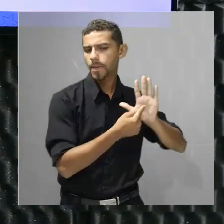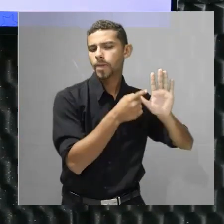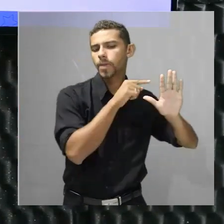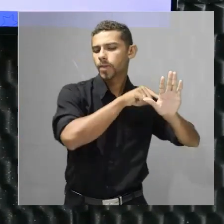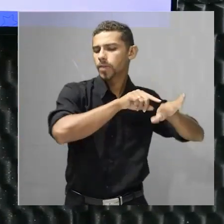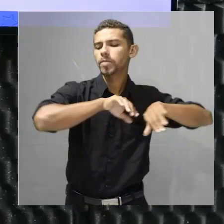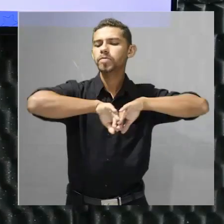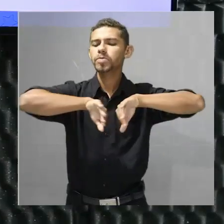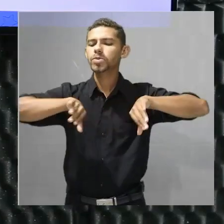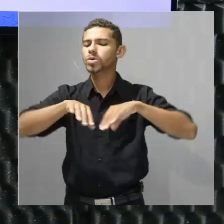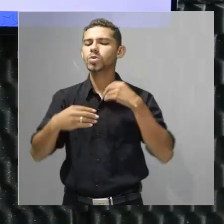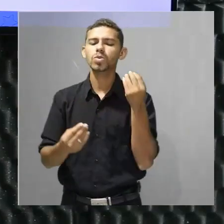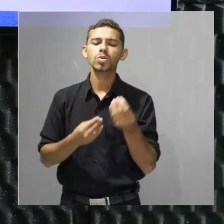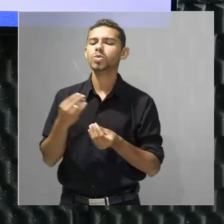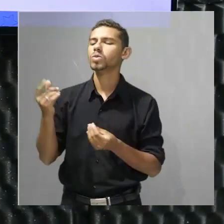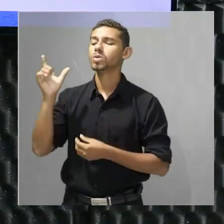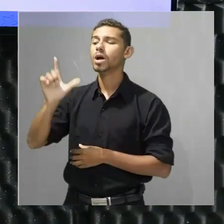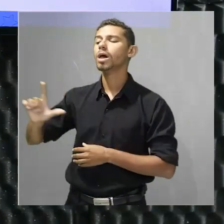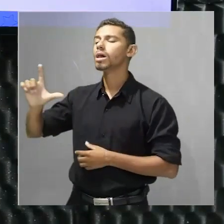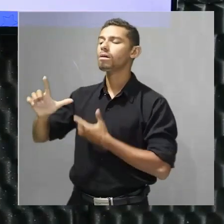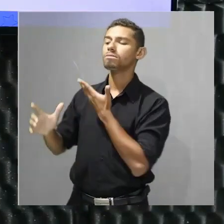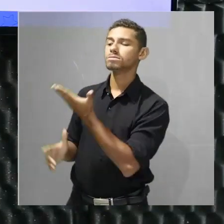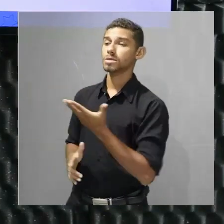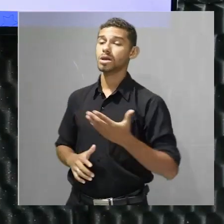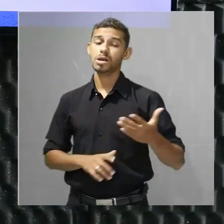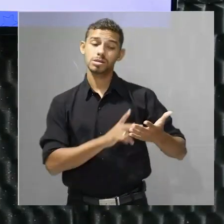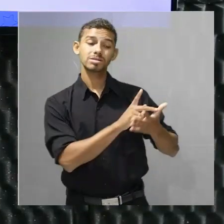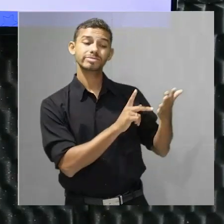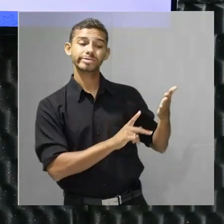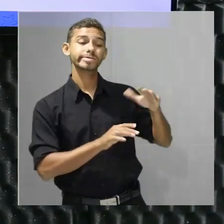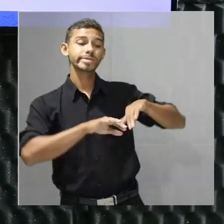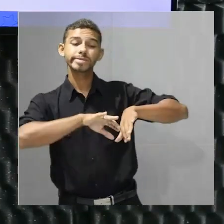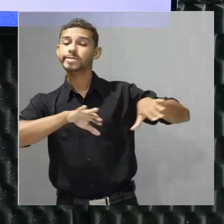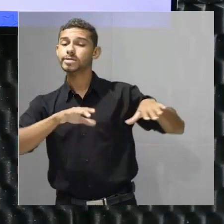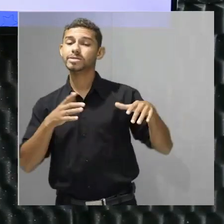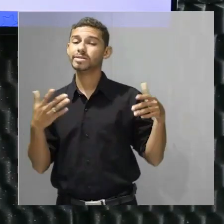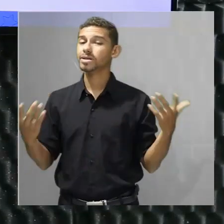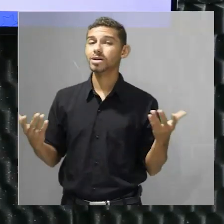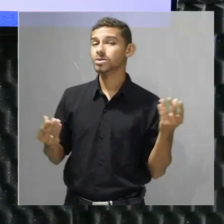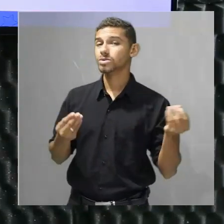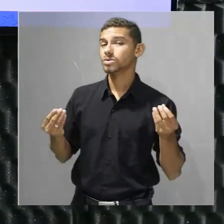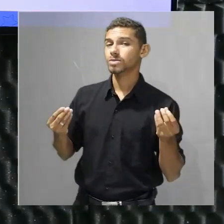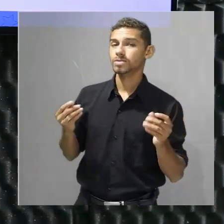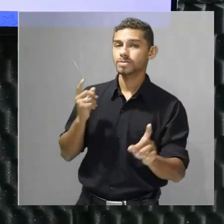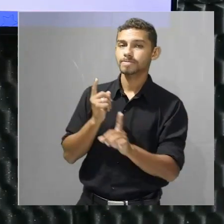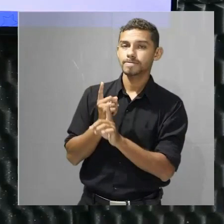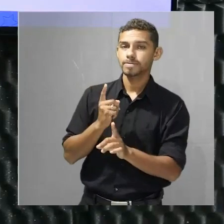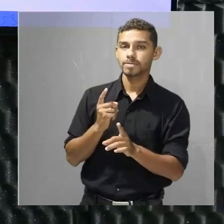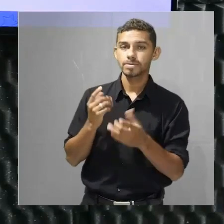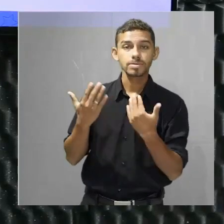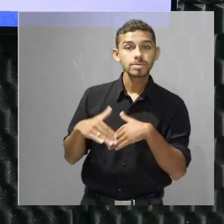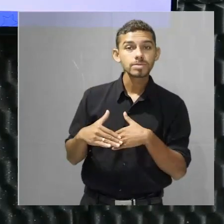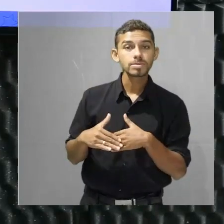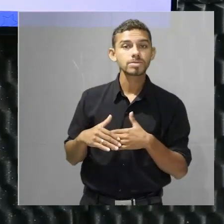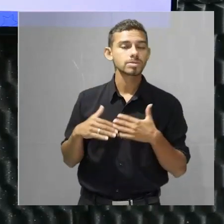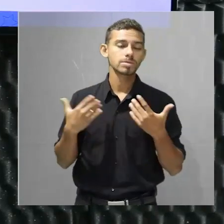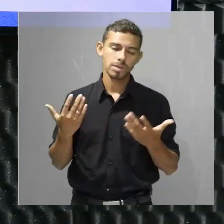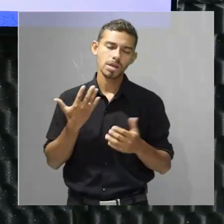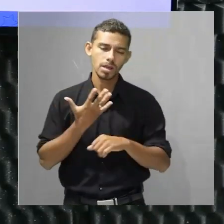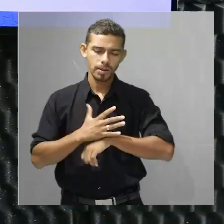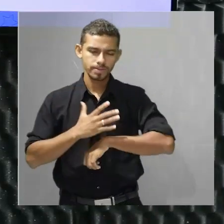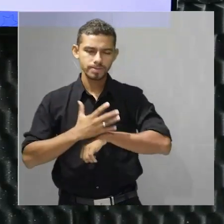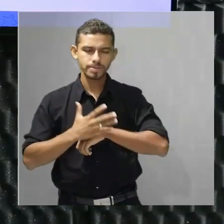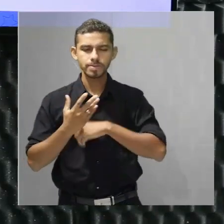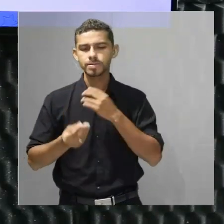como é que essa denotação e essa conotação aparece nos textos aparecem nos exames então é muito importante que vocês